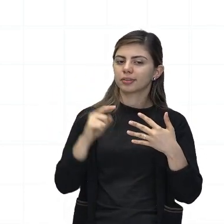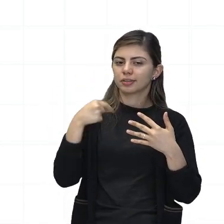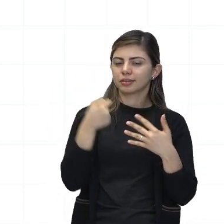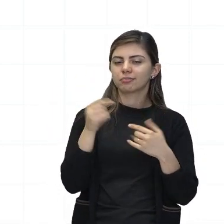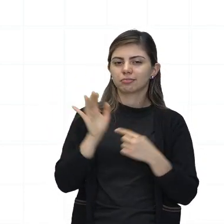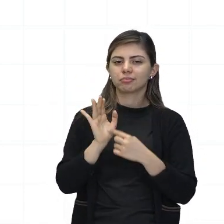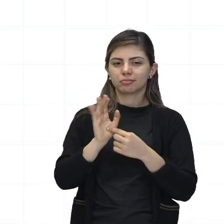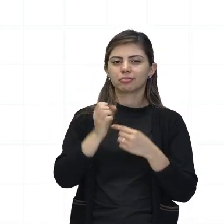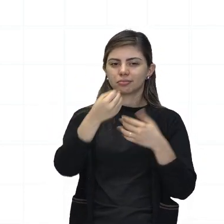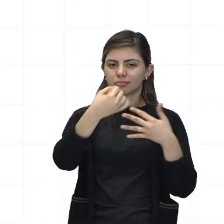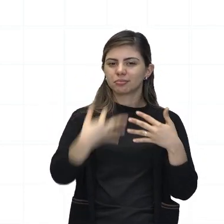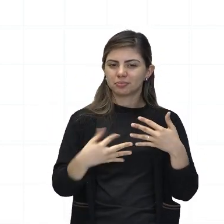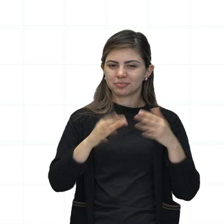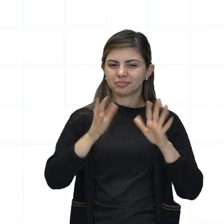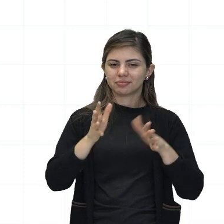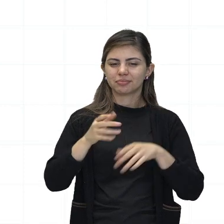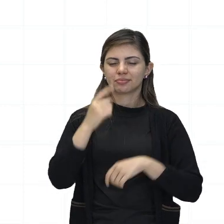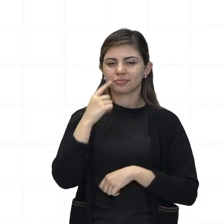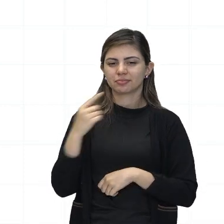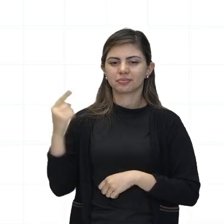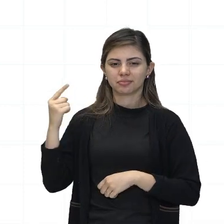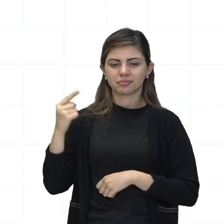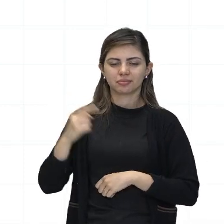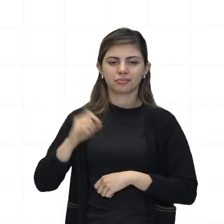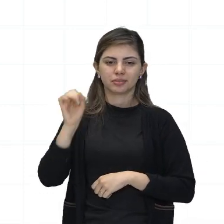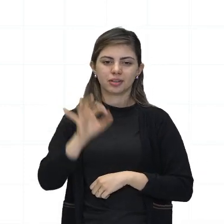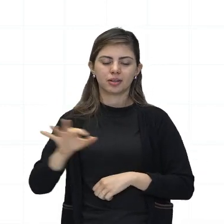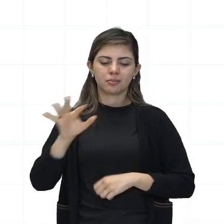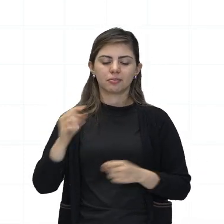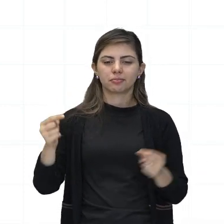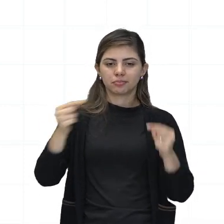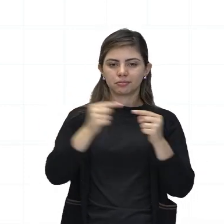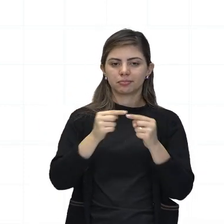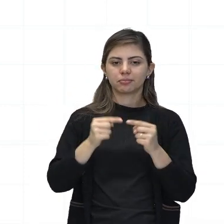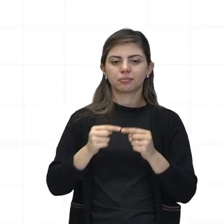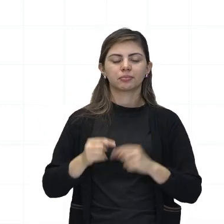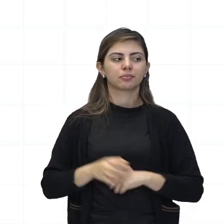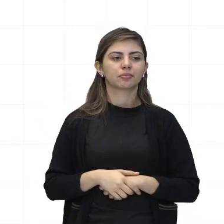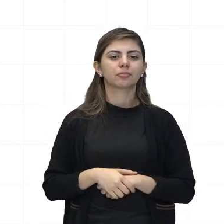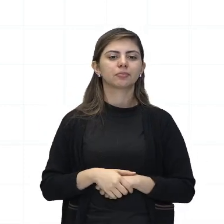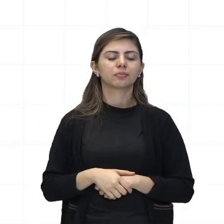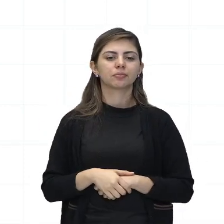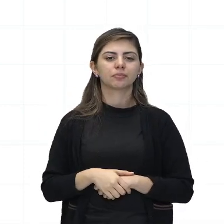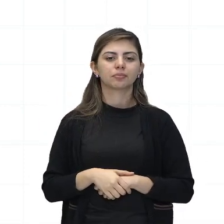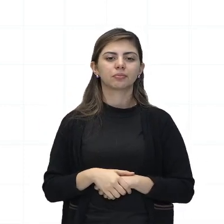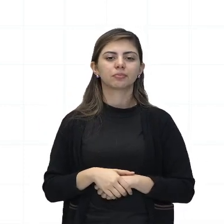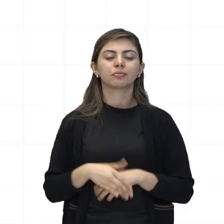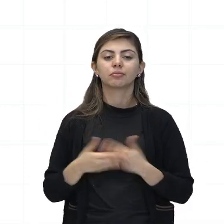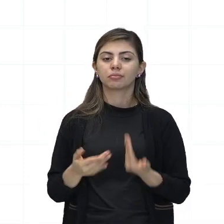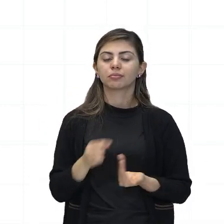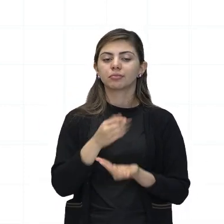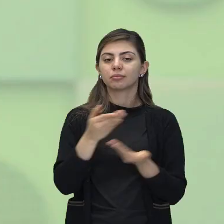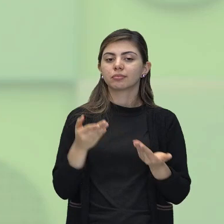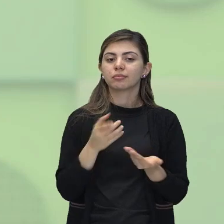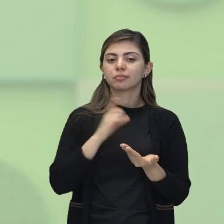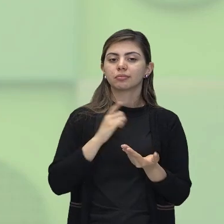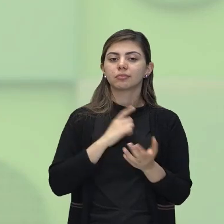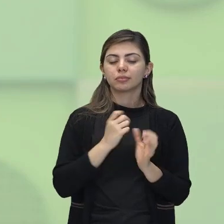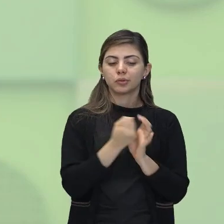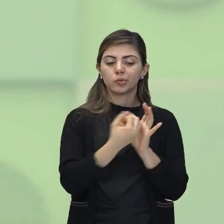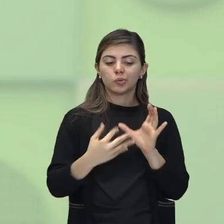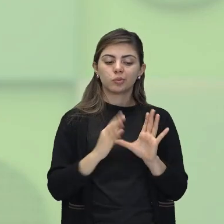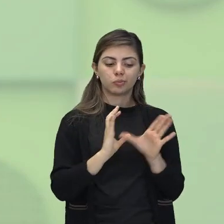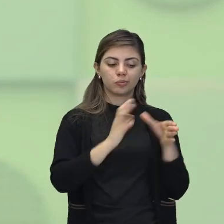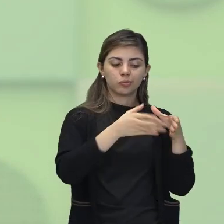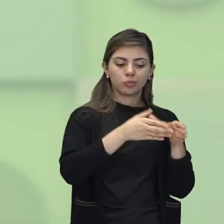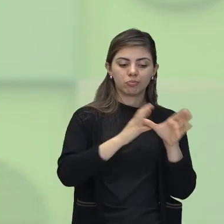reino protista, Arquea e reino bactéria. Então, eles têm essa classificação biológica